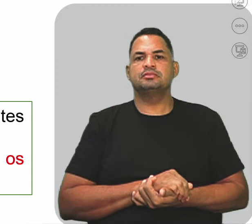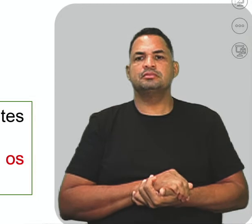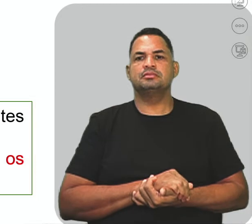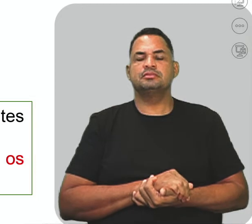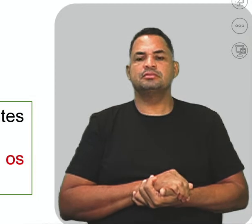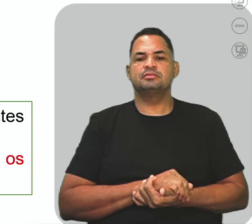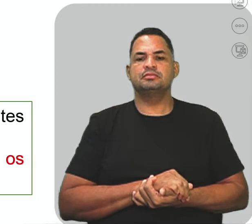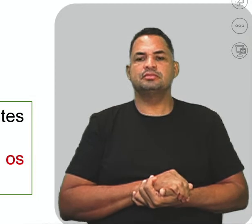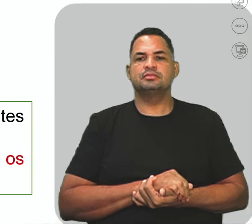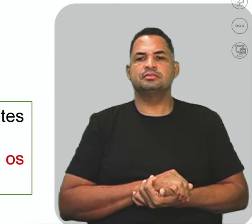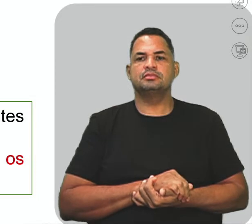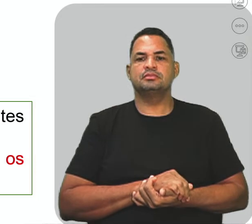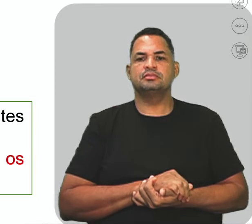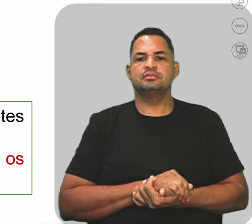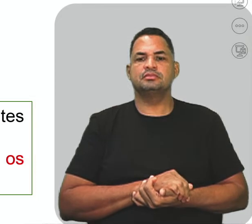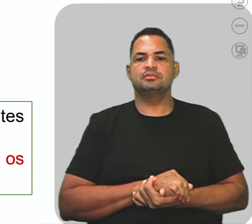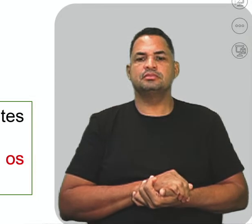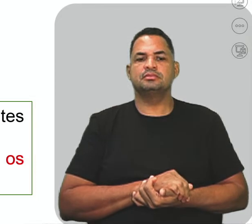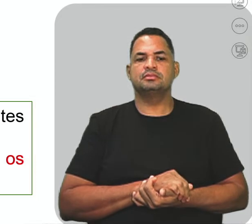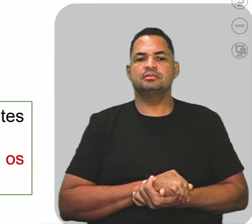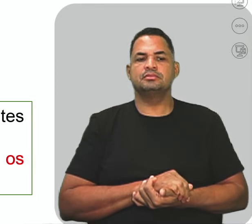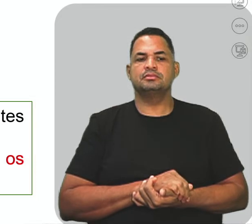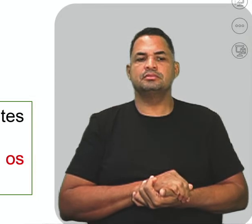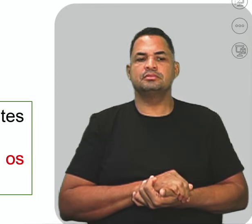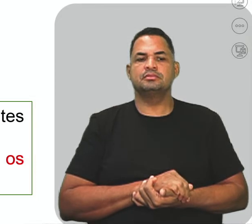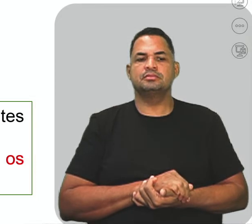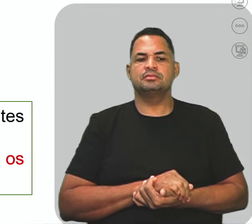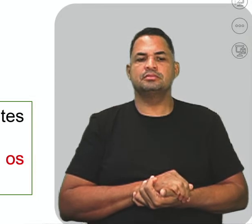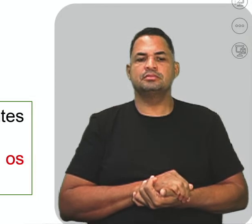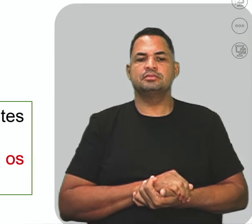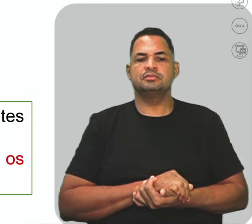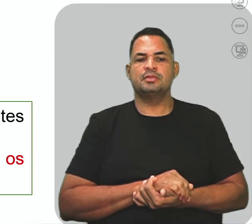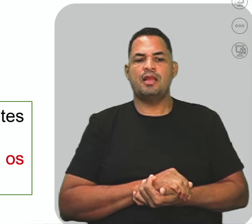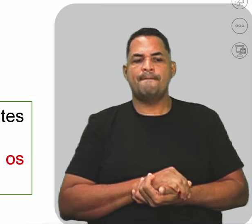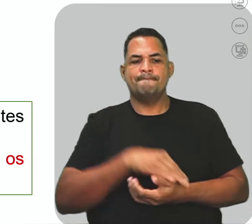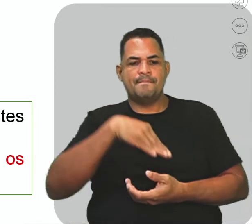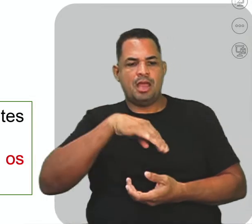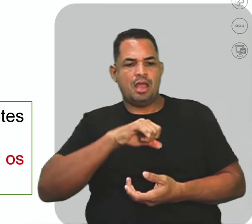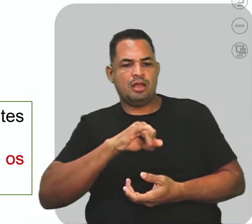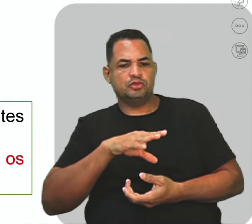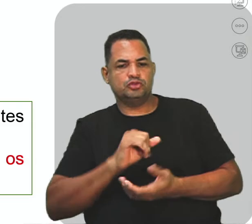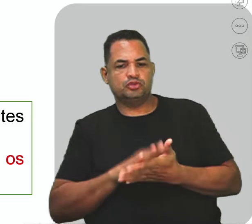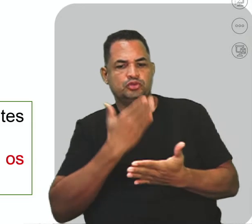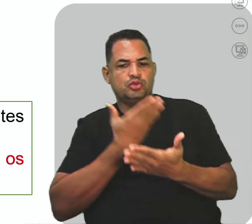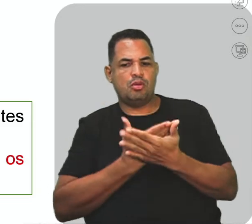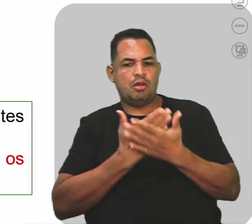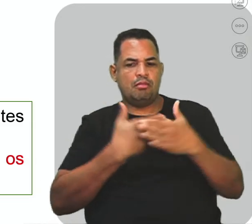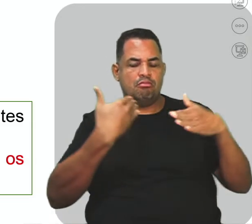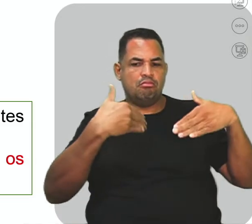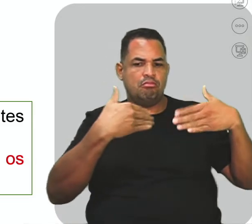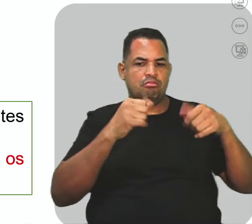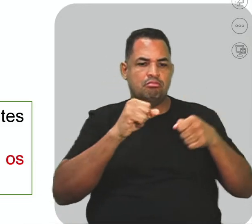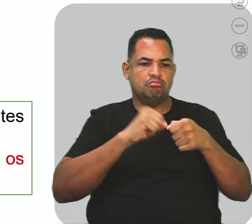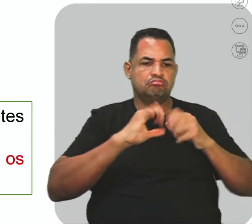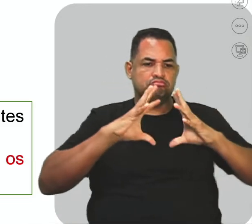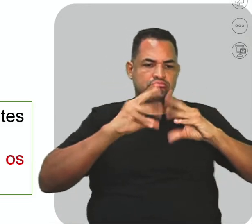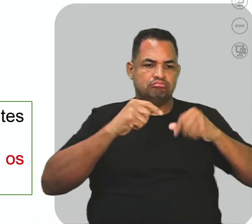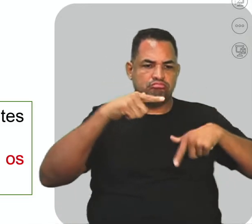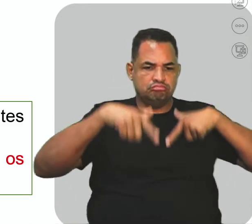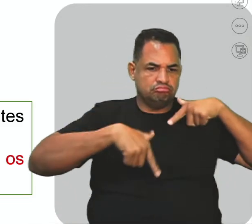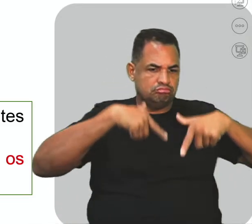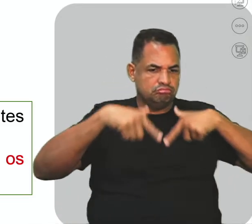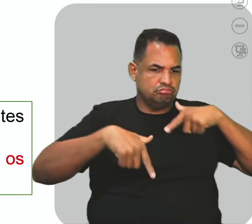coordenadas sindéticas de diferentes tipos. Marcos estudou para a prova e fez todos